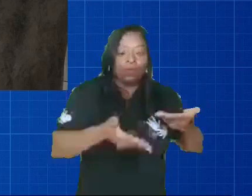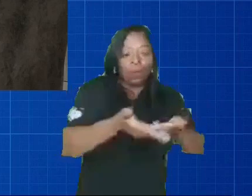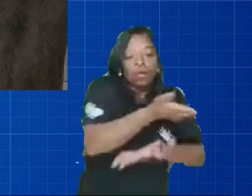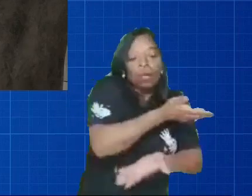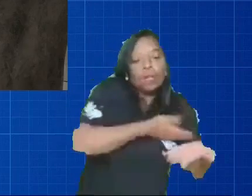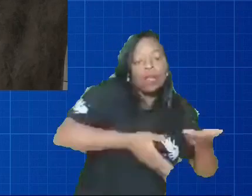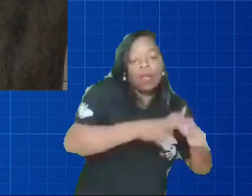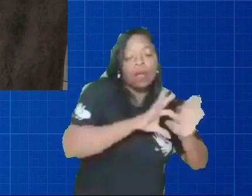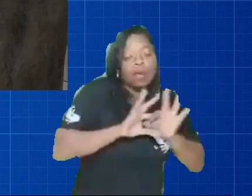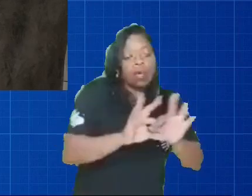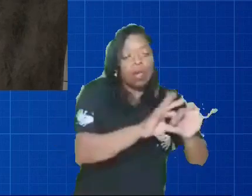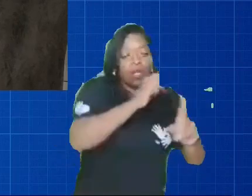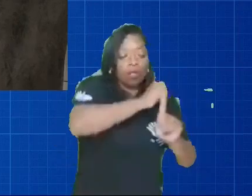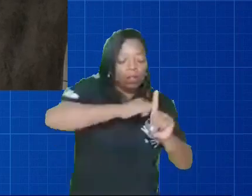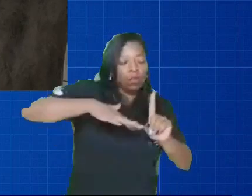toda a sociedade